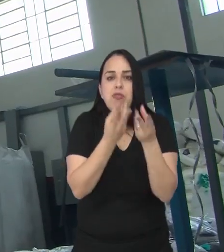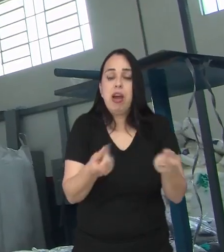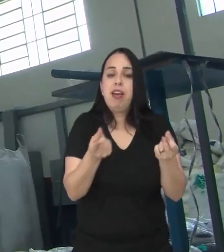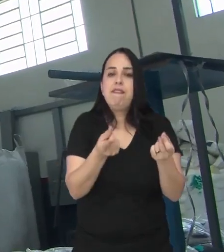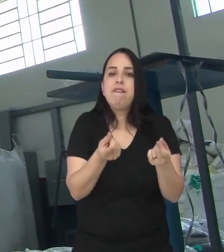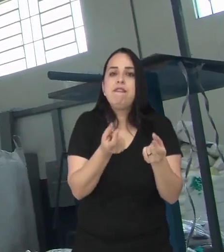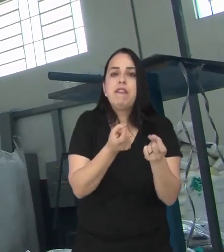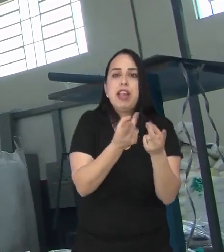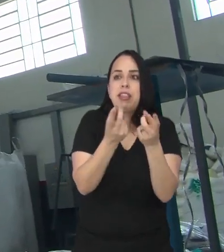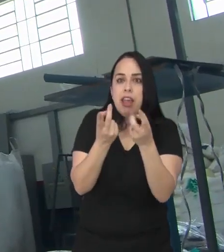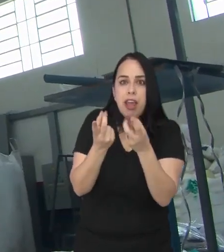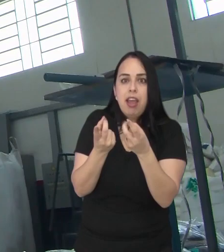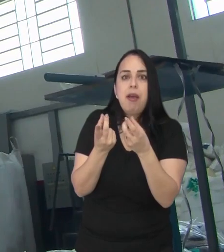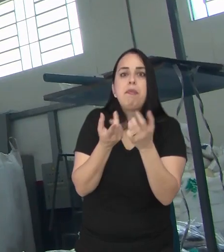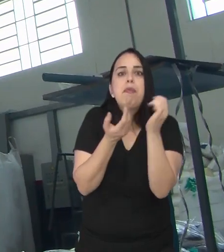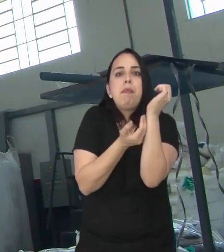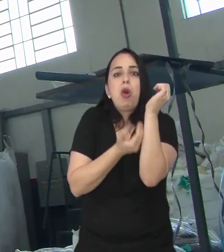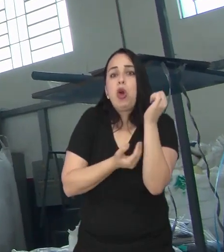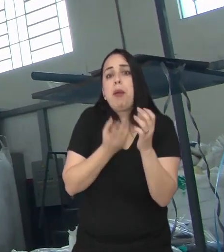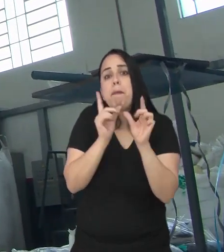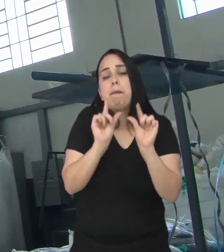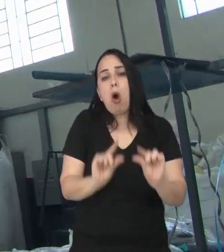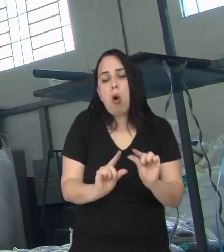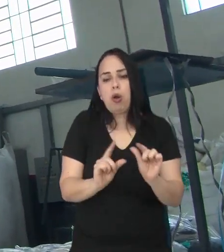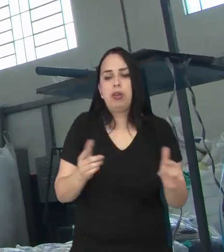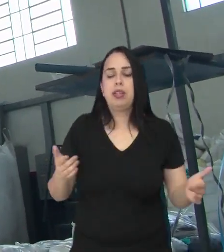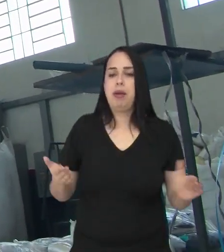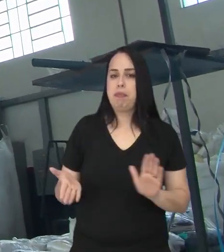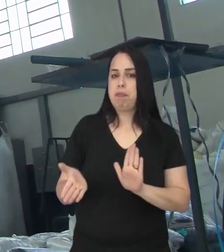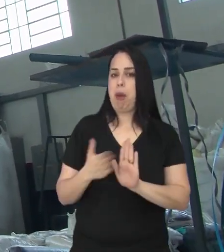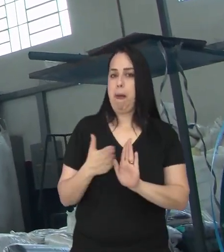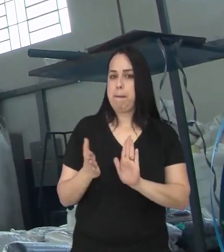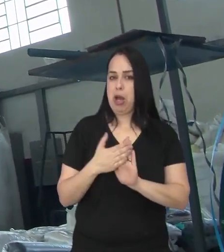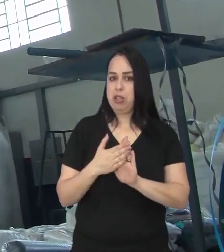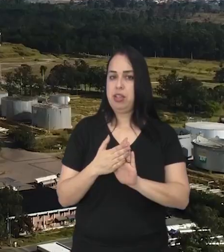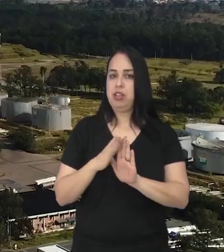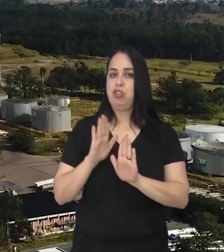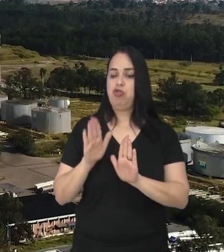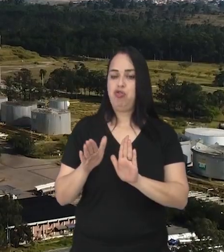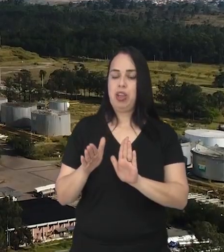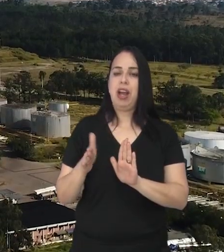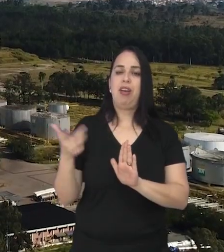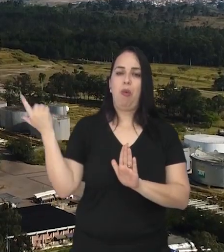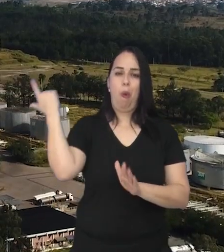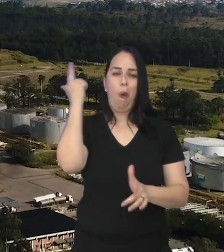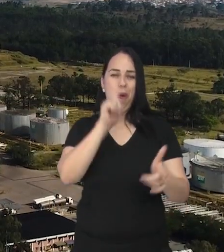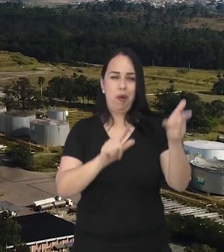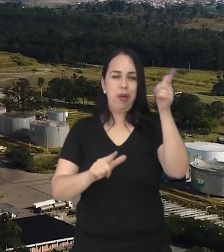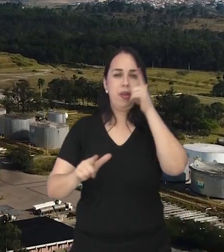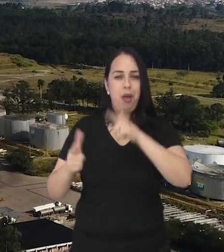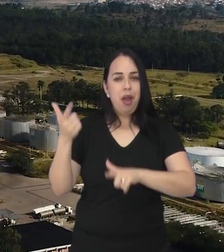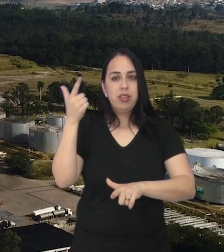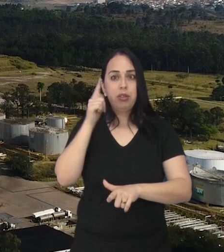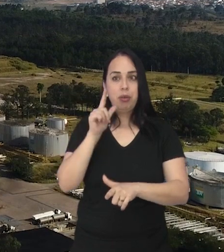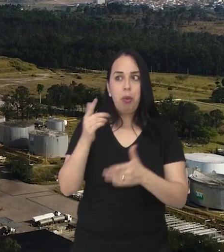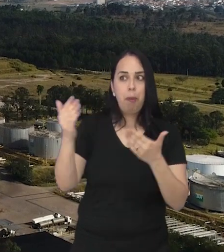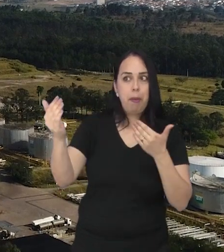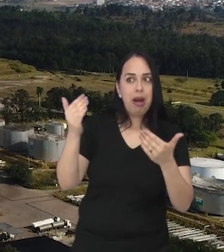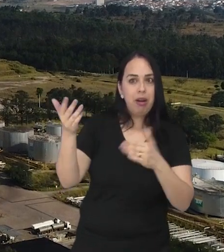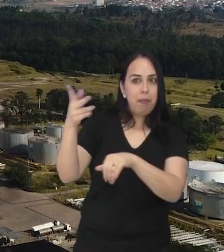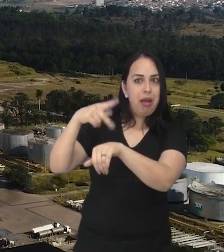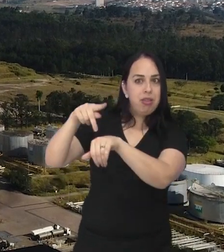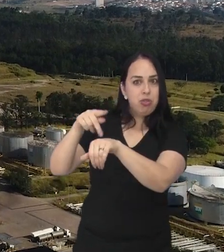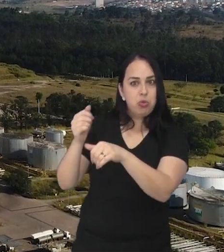e desburocratizando a venda de produtos para fora do país. Propostas como essa já